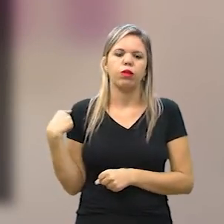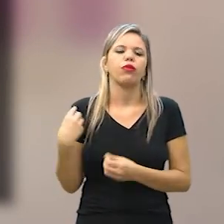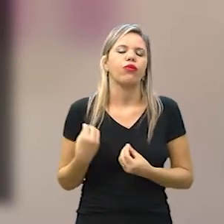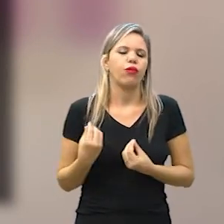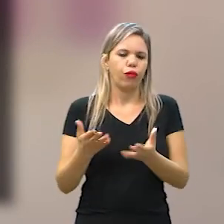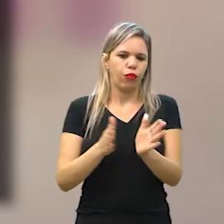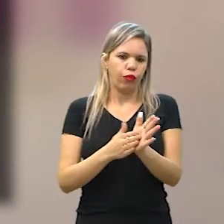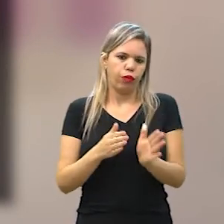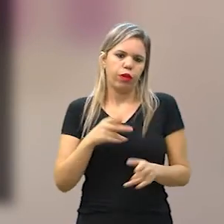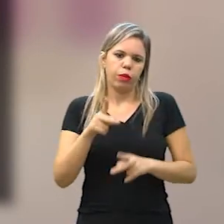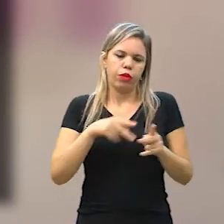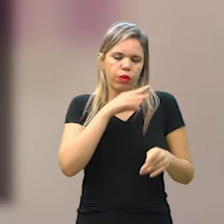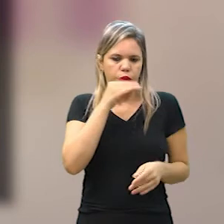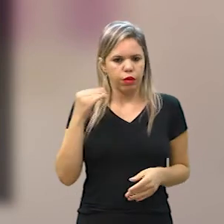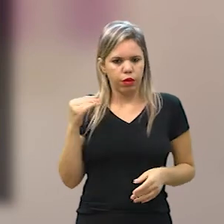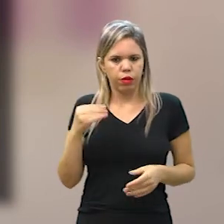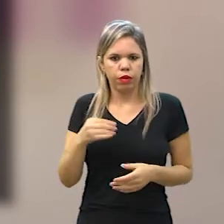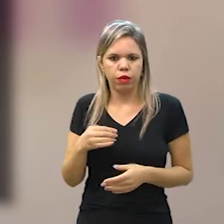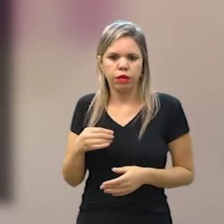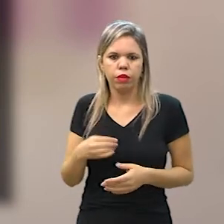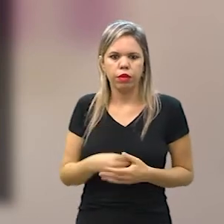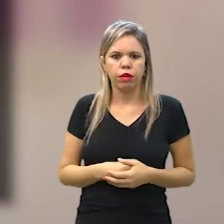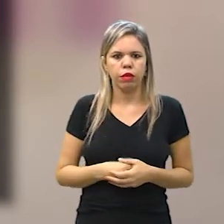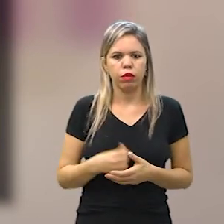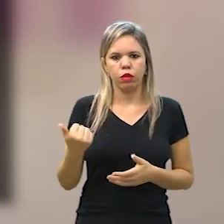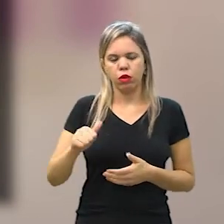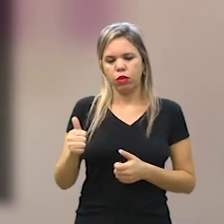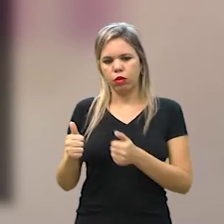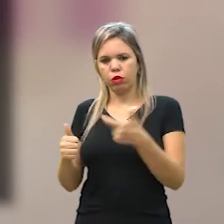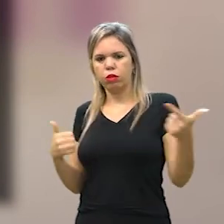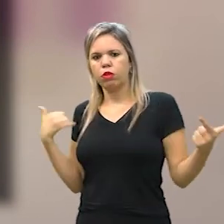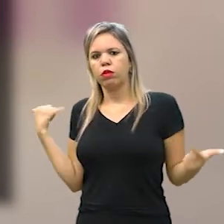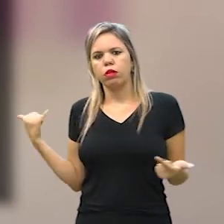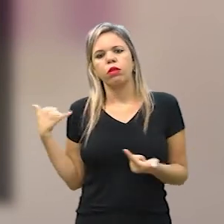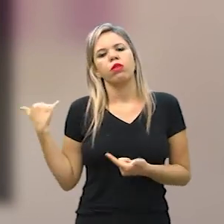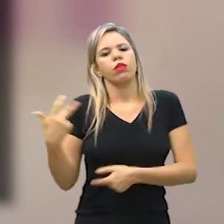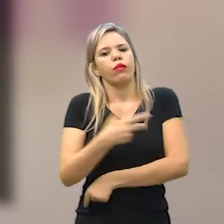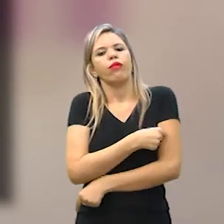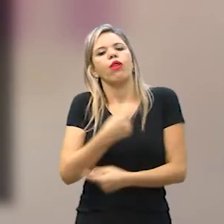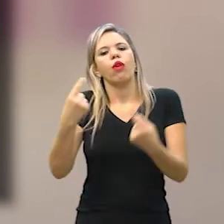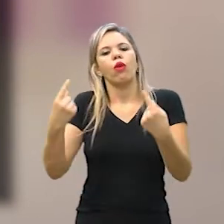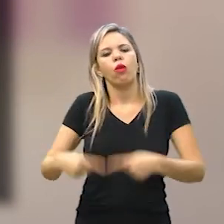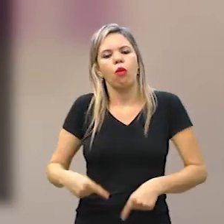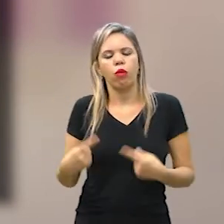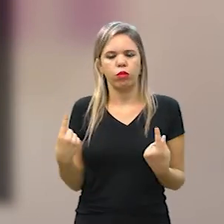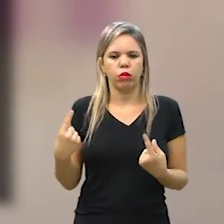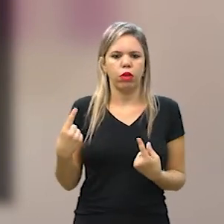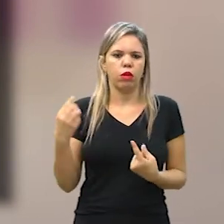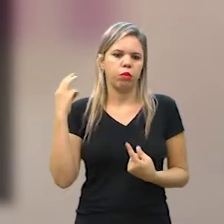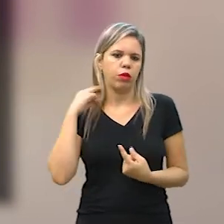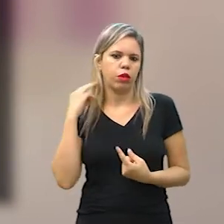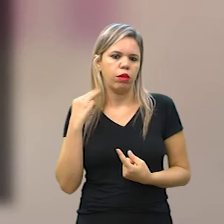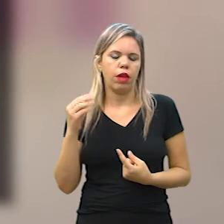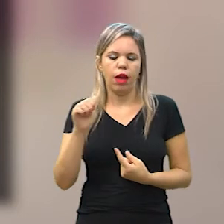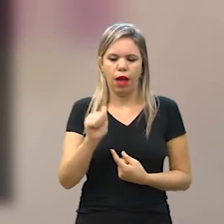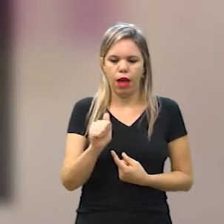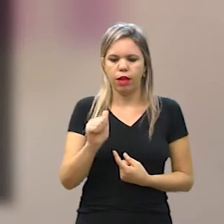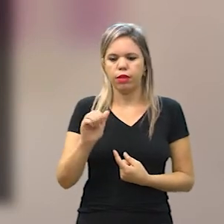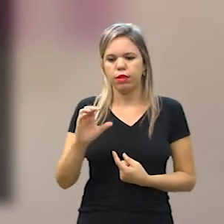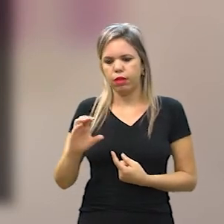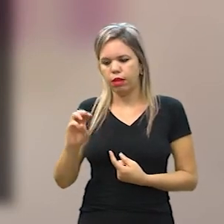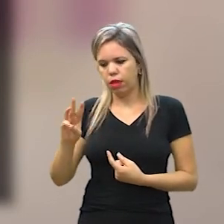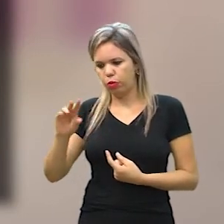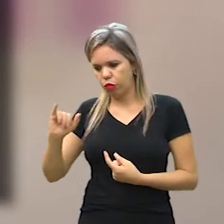é oferecida para os adolescentes, tá? De 11 a 12 anos, a vacina contra o meningococo